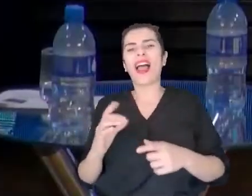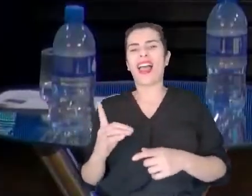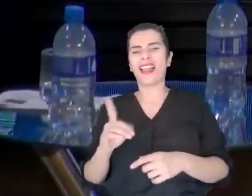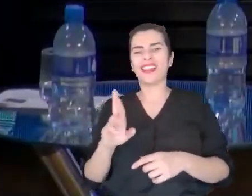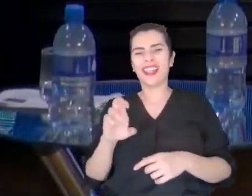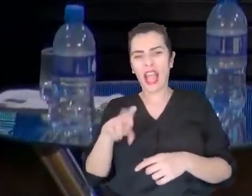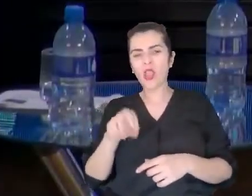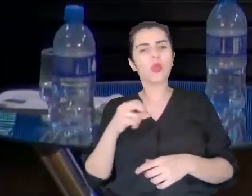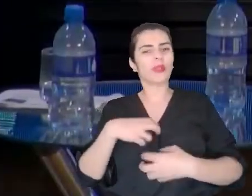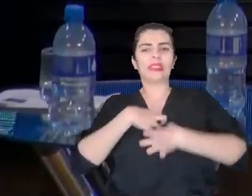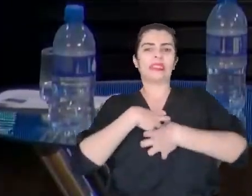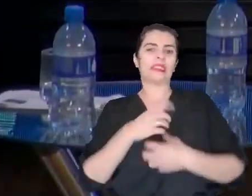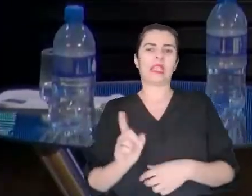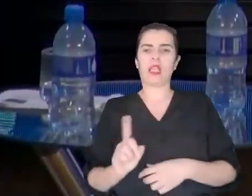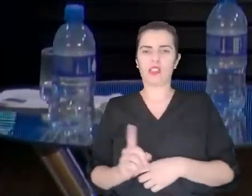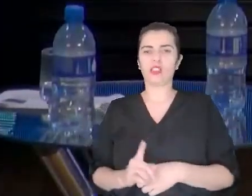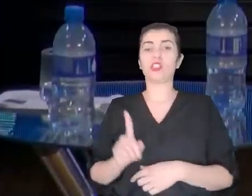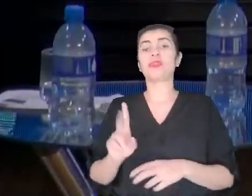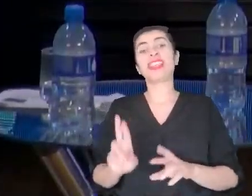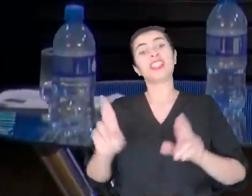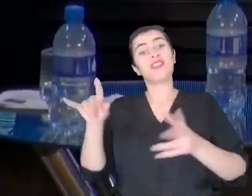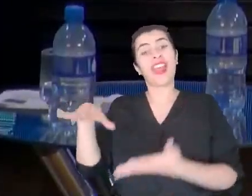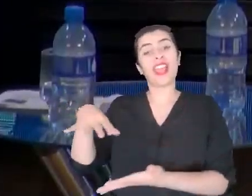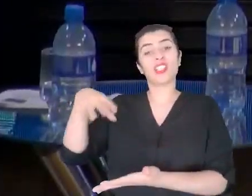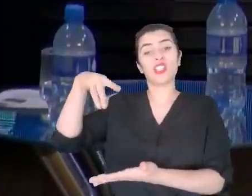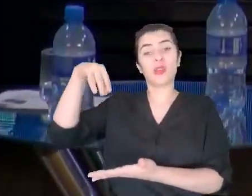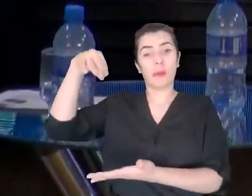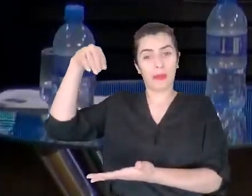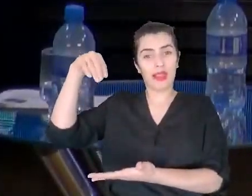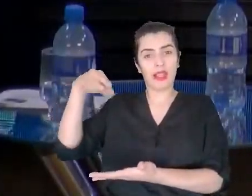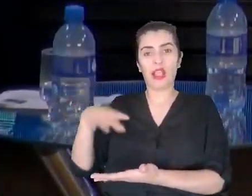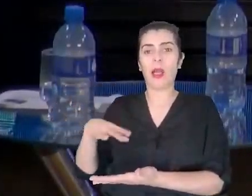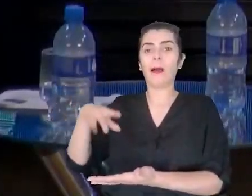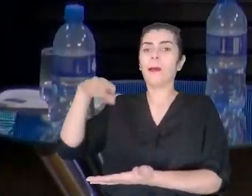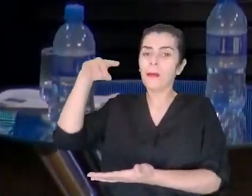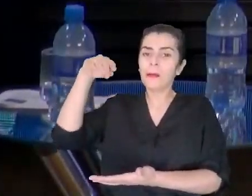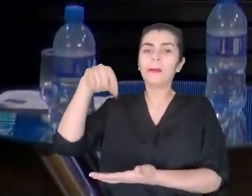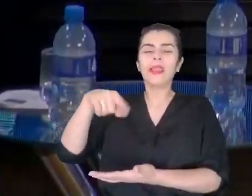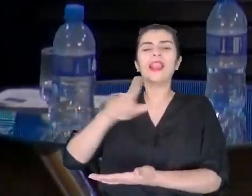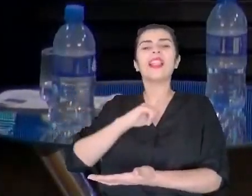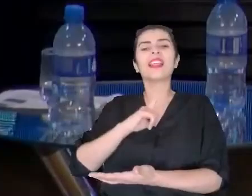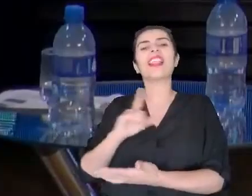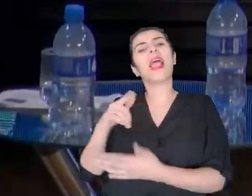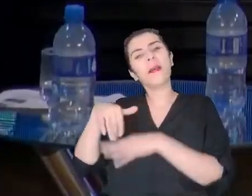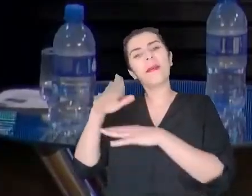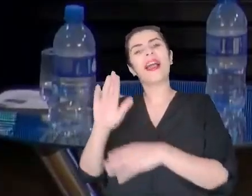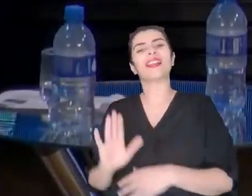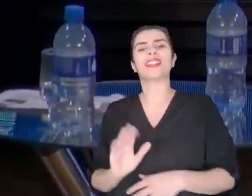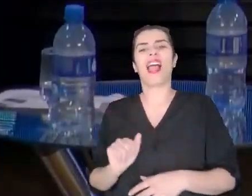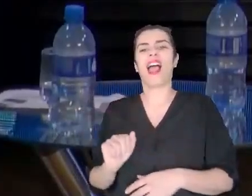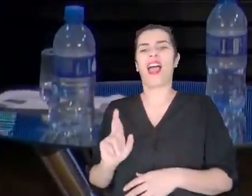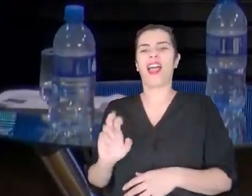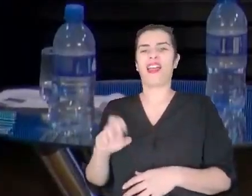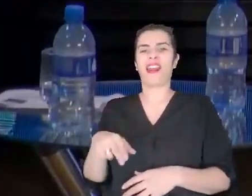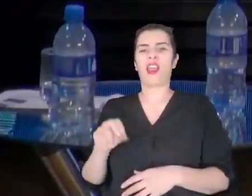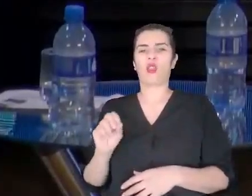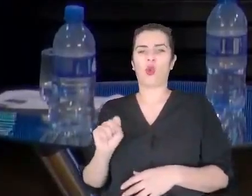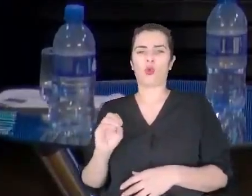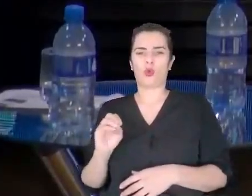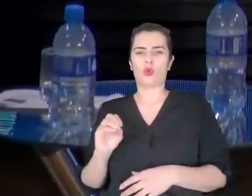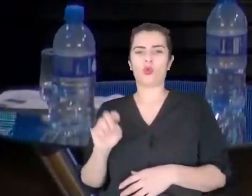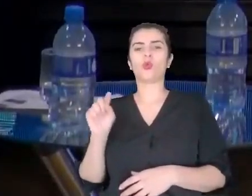Já é diferente em pilhas que a gente trabalha com rejeito arenoso, que é o rejeito, por exemplo,